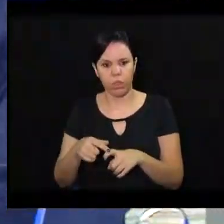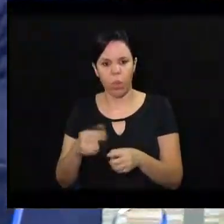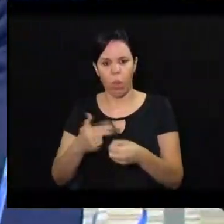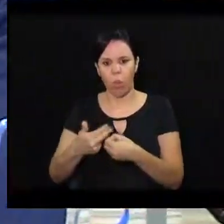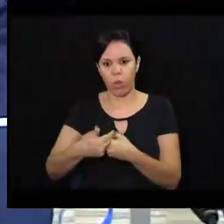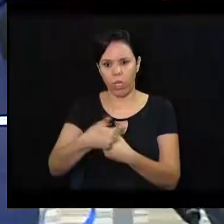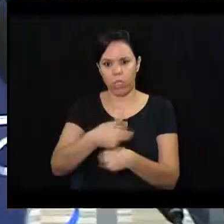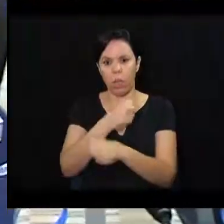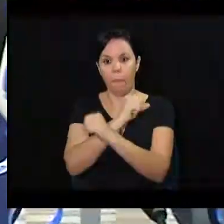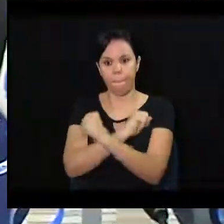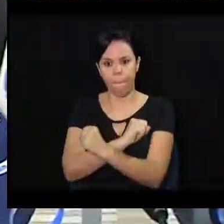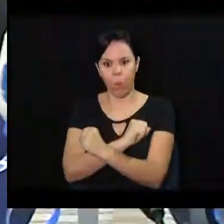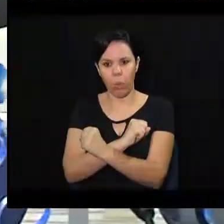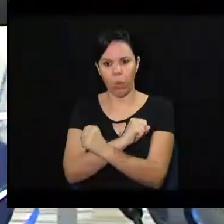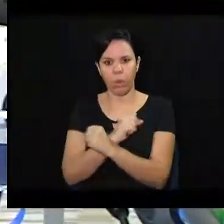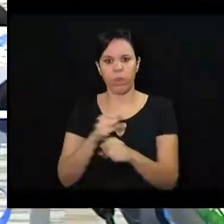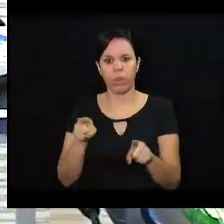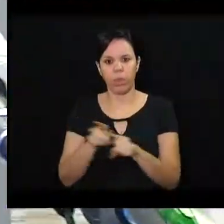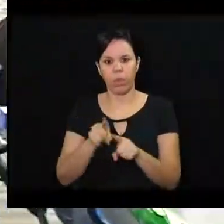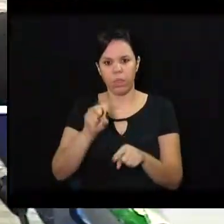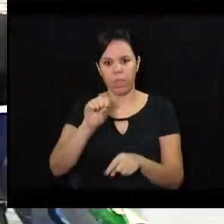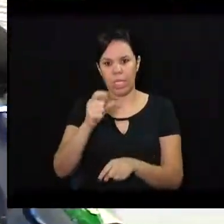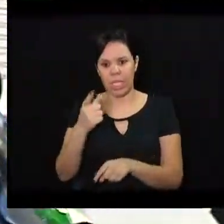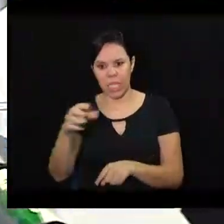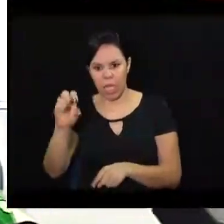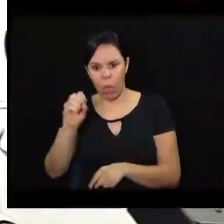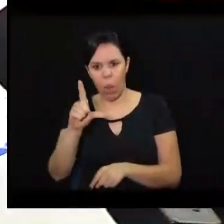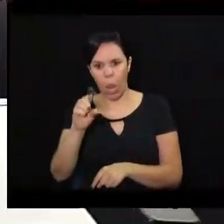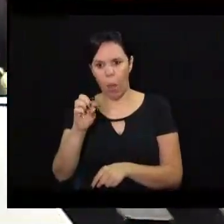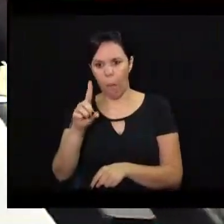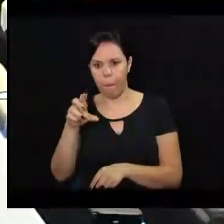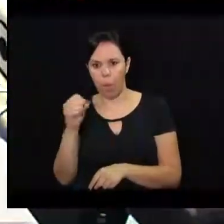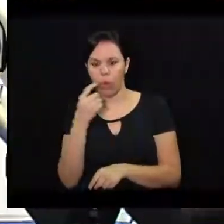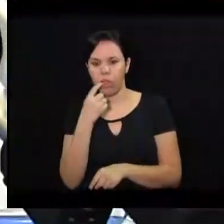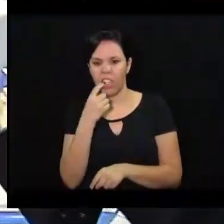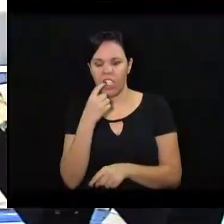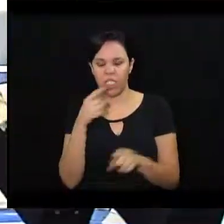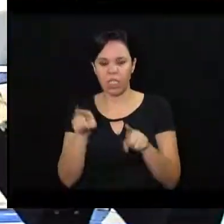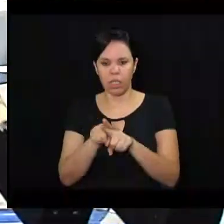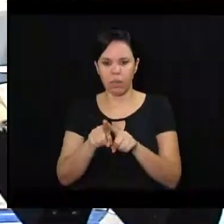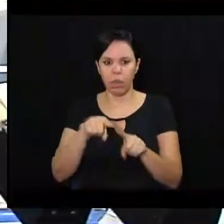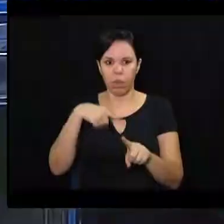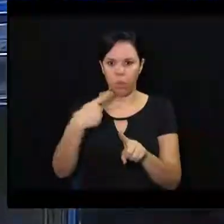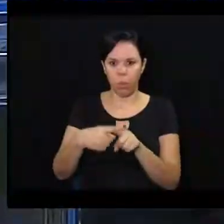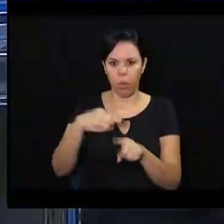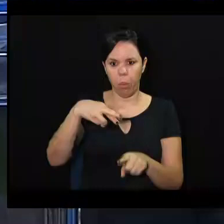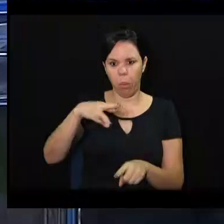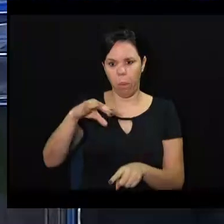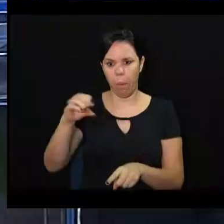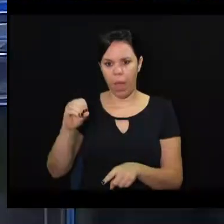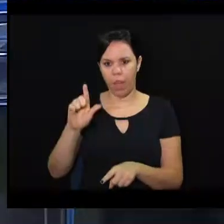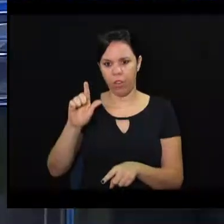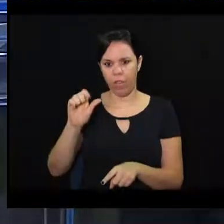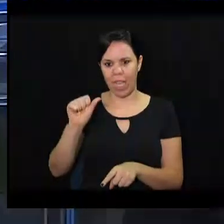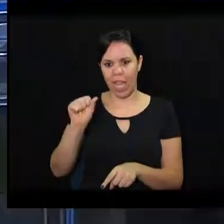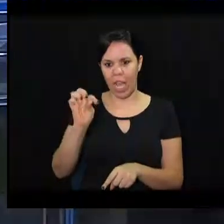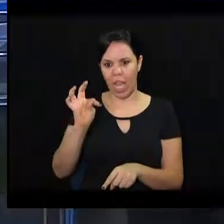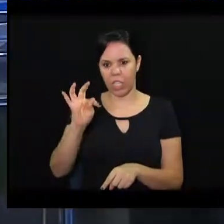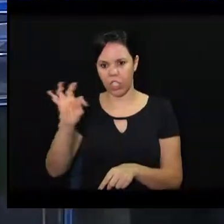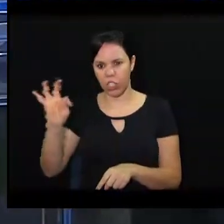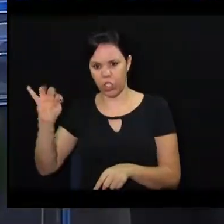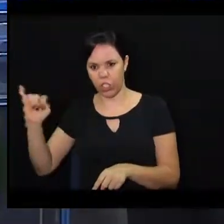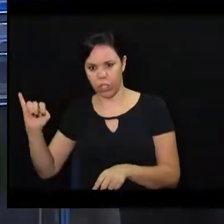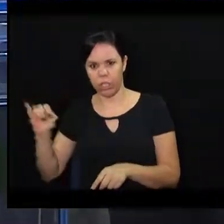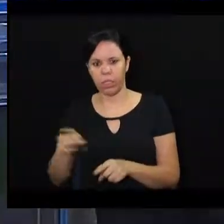Unicamp, PUC Campinas e São Leopoldo Mandique, e também com a rede Mário Gatti. Os médicos serão distribuídos